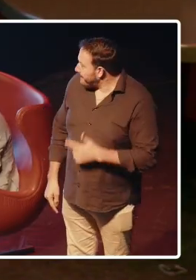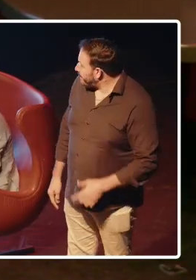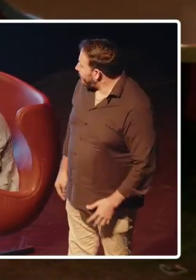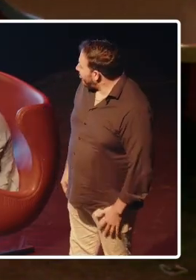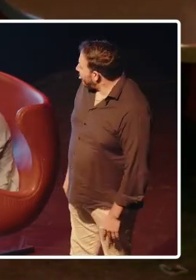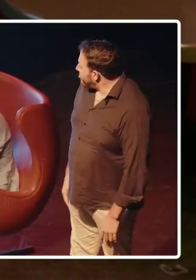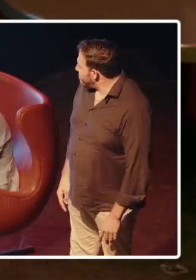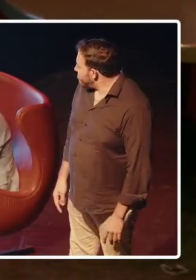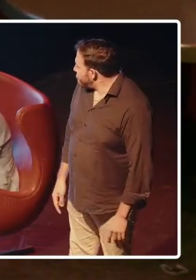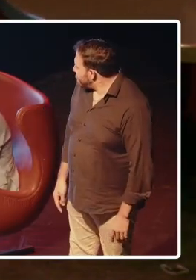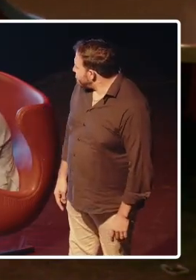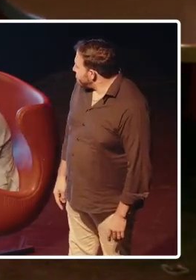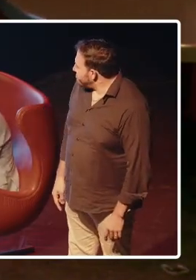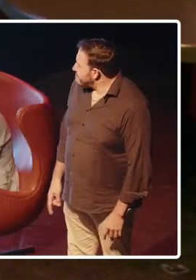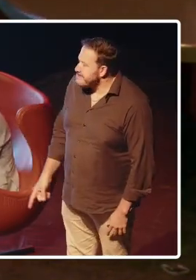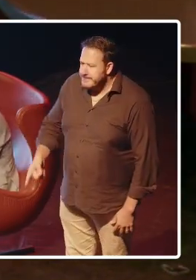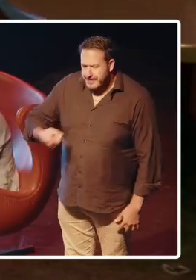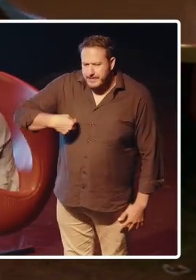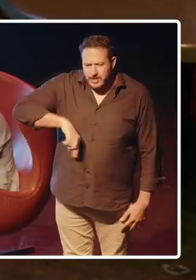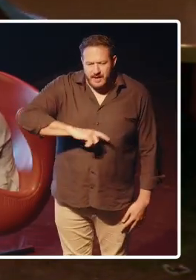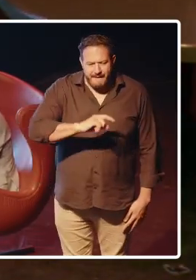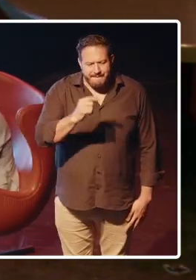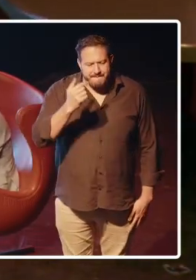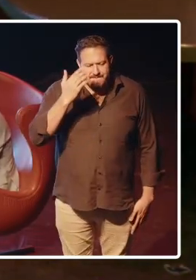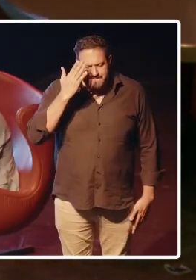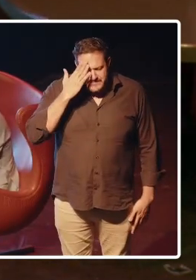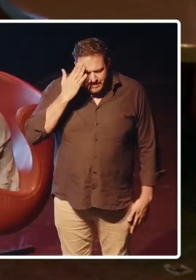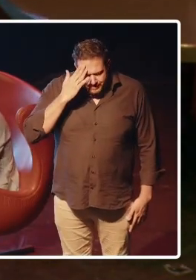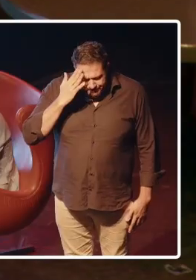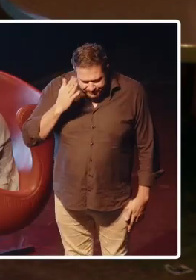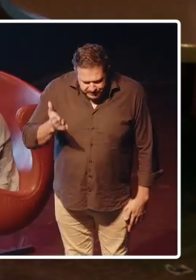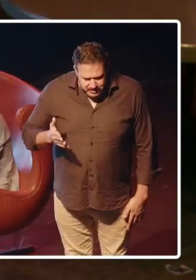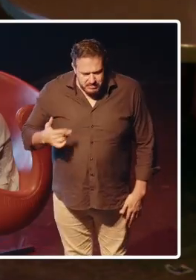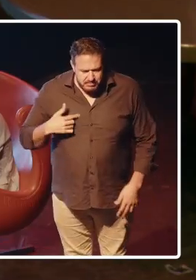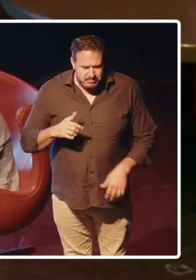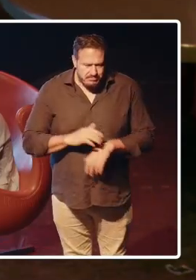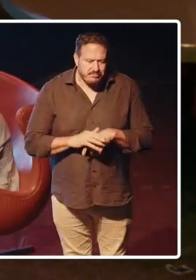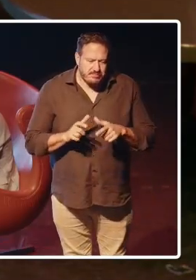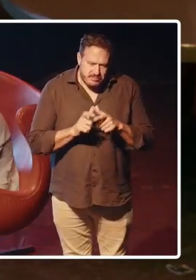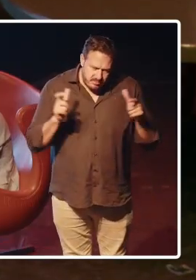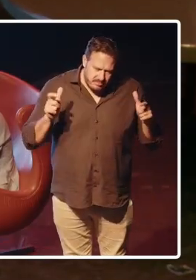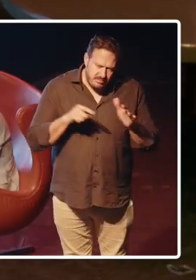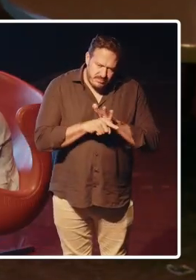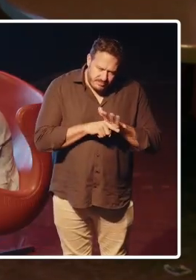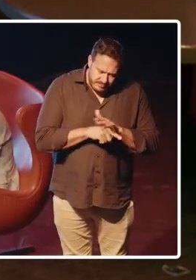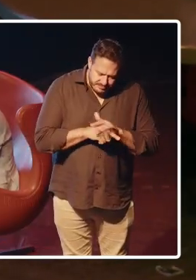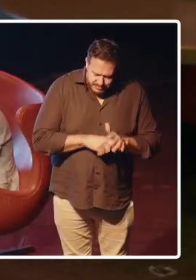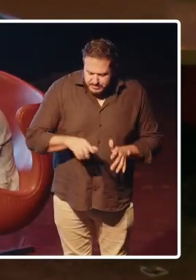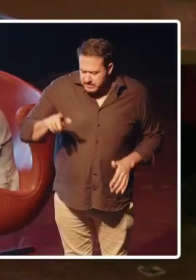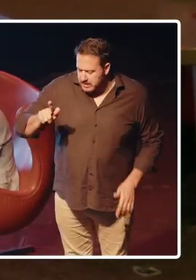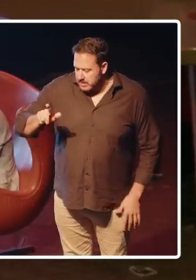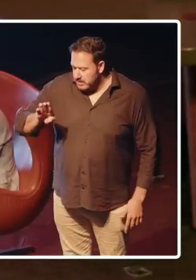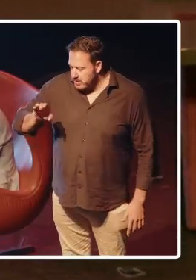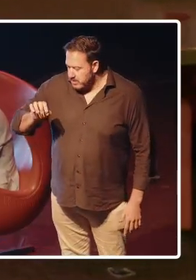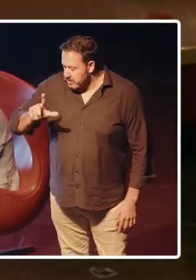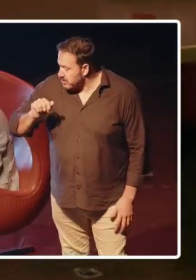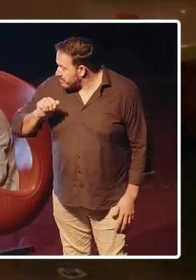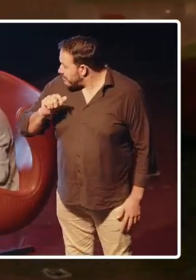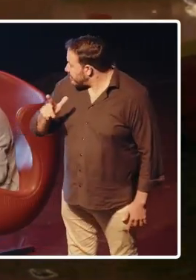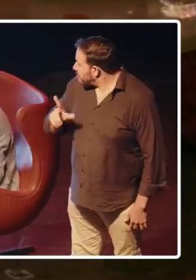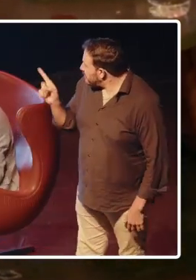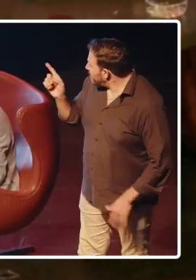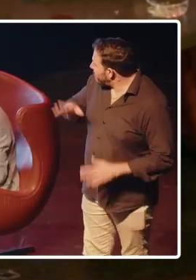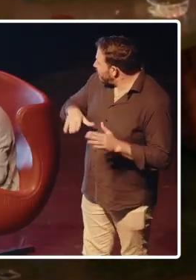Bom, nós sabemos, por um grande estudo que chama Global Burden of Disease, que